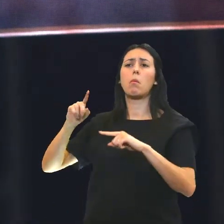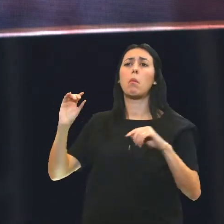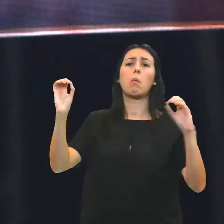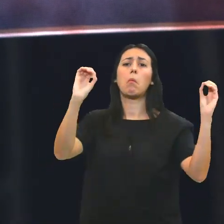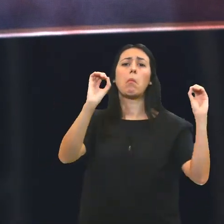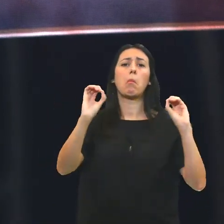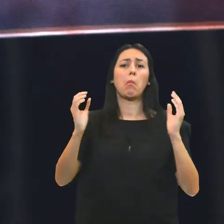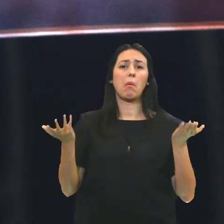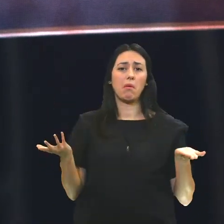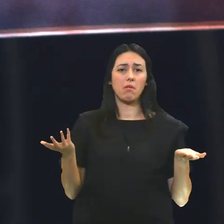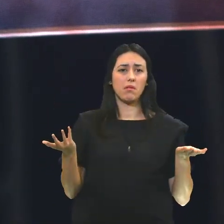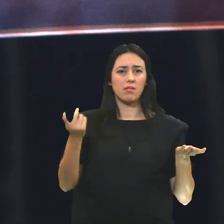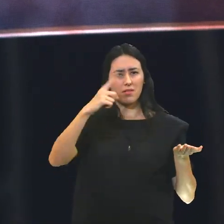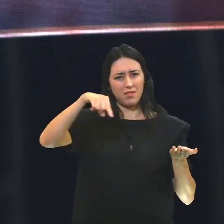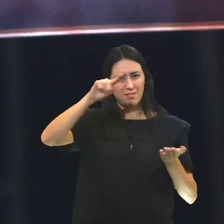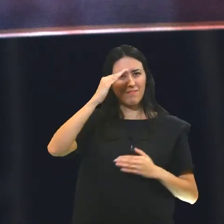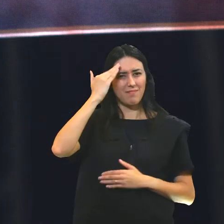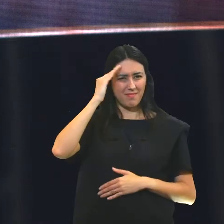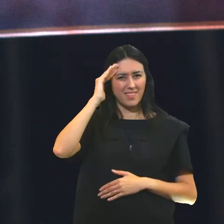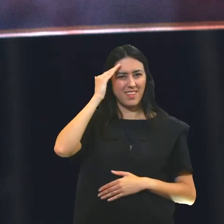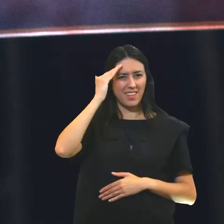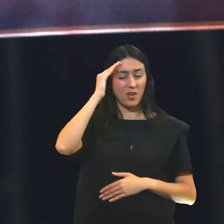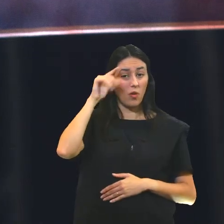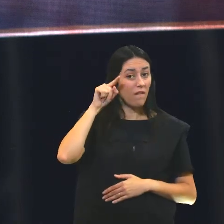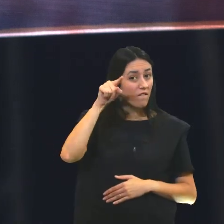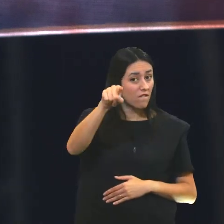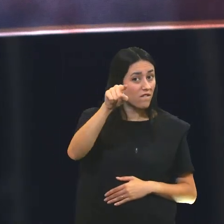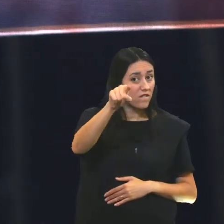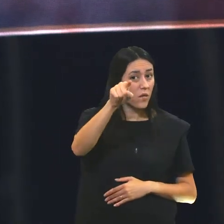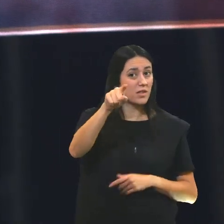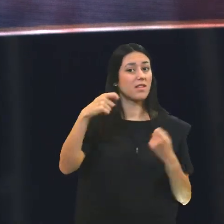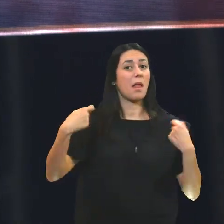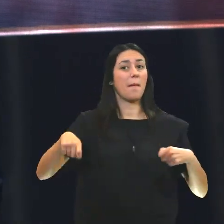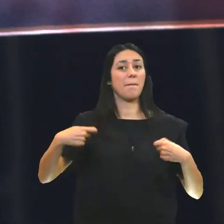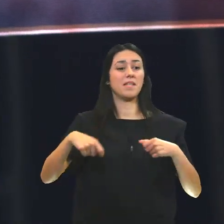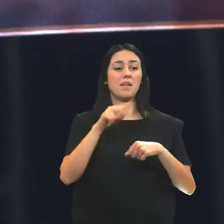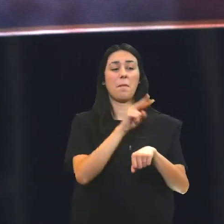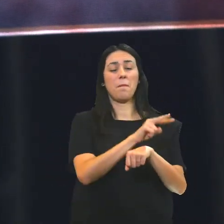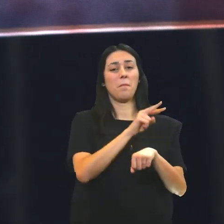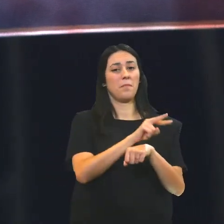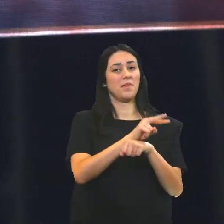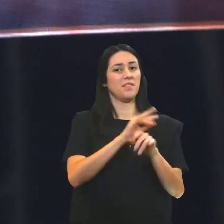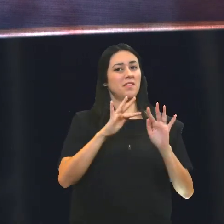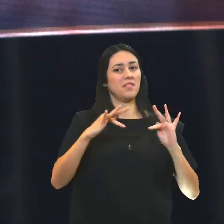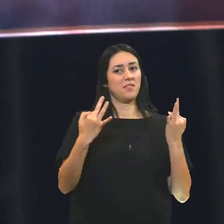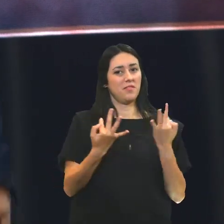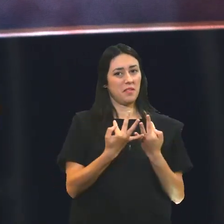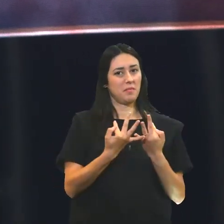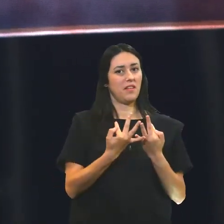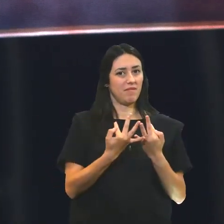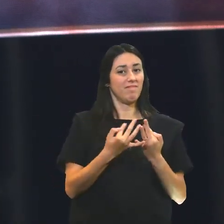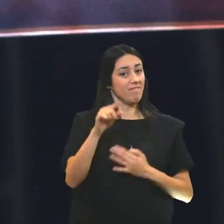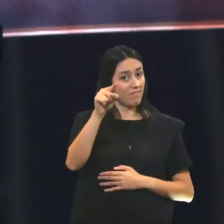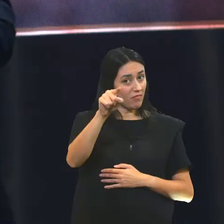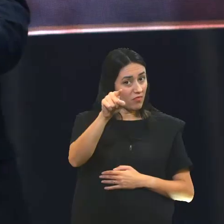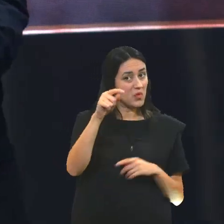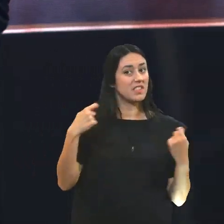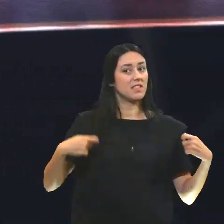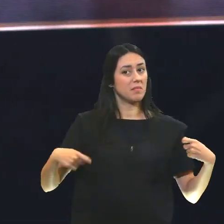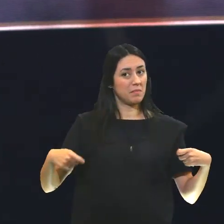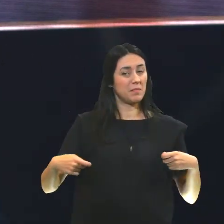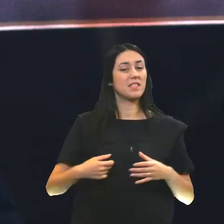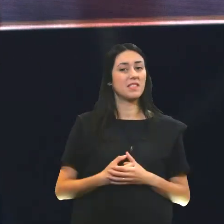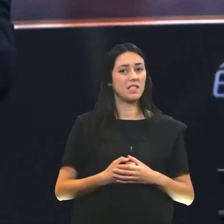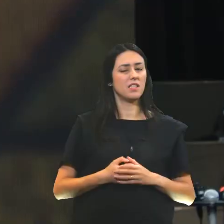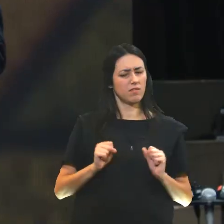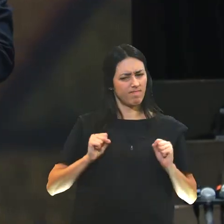entendeu? É você que precisa proteger o seu lar. É você que